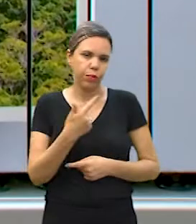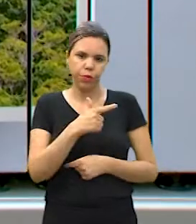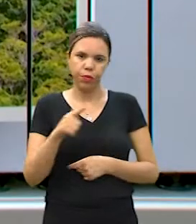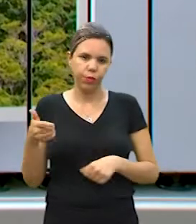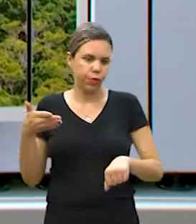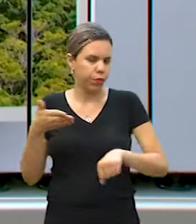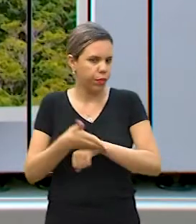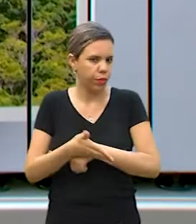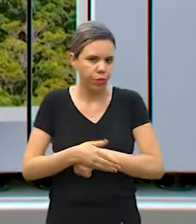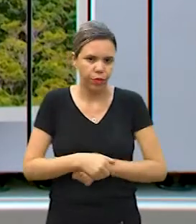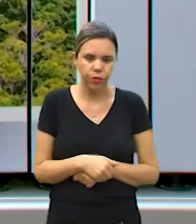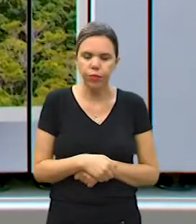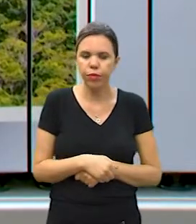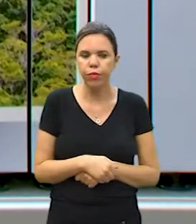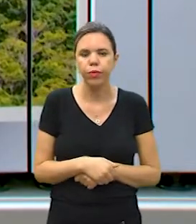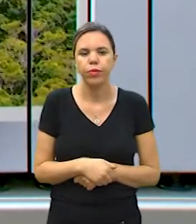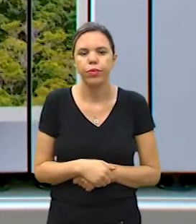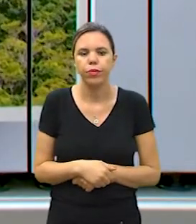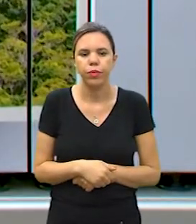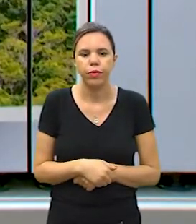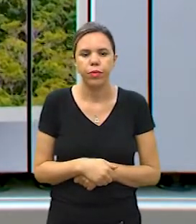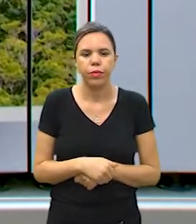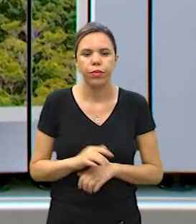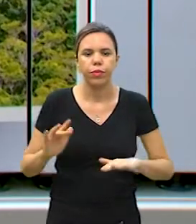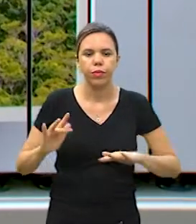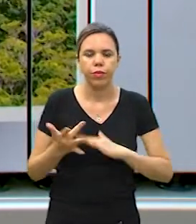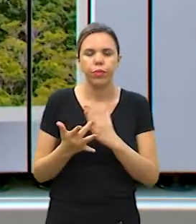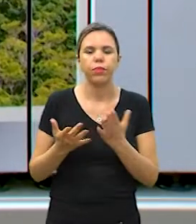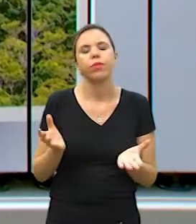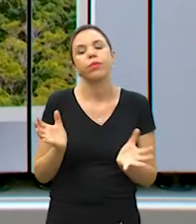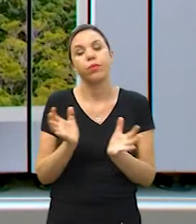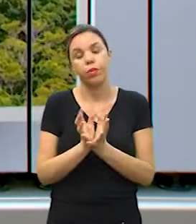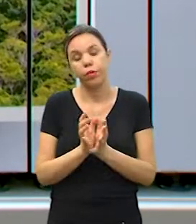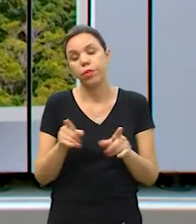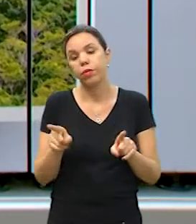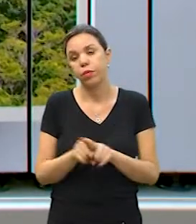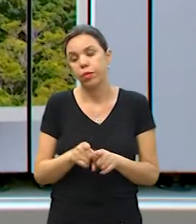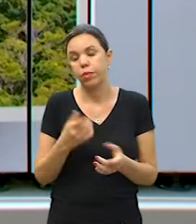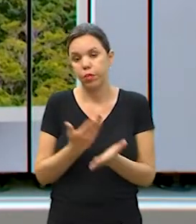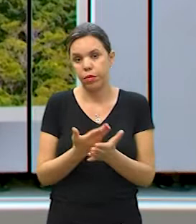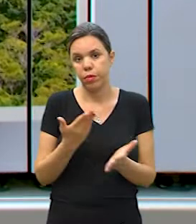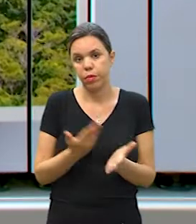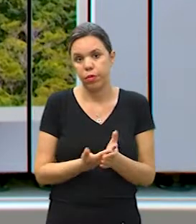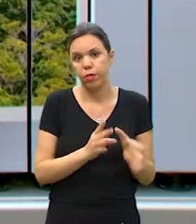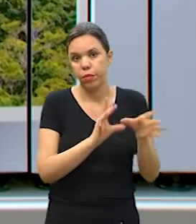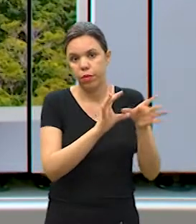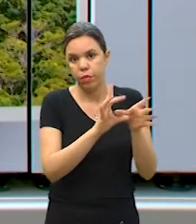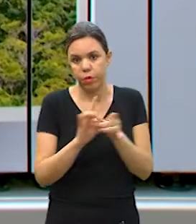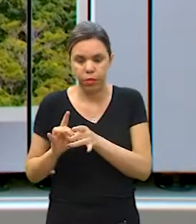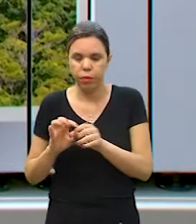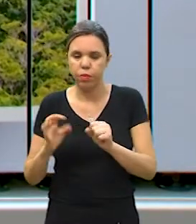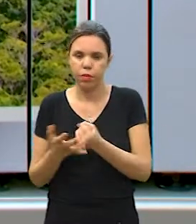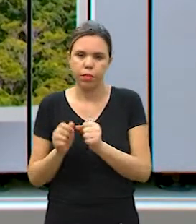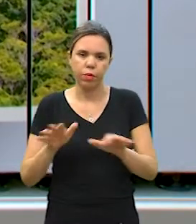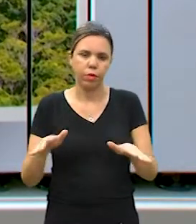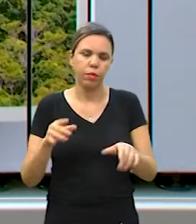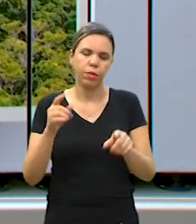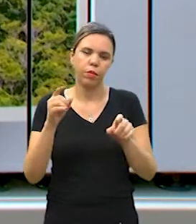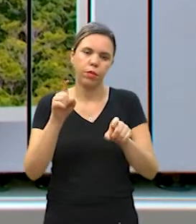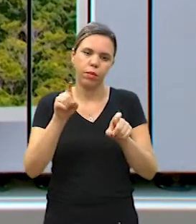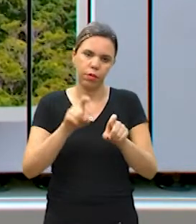não temos esse acesso às redes, né? Porque as aulas, nesse contexto de pandemia, as